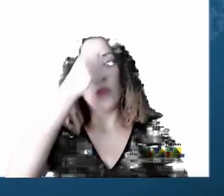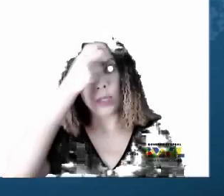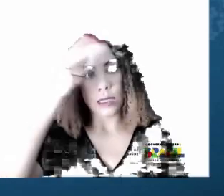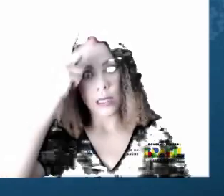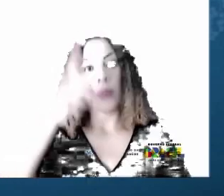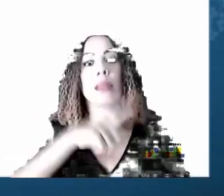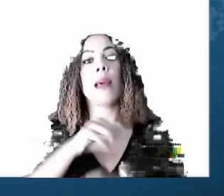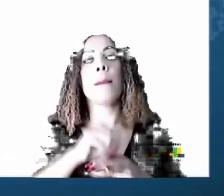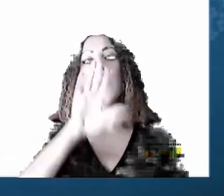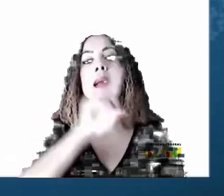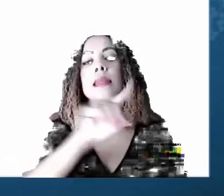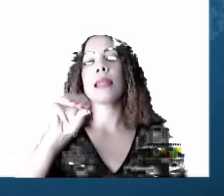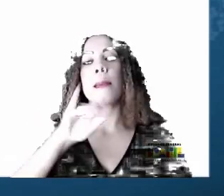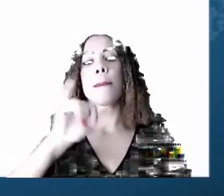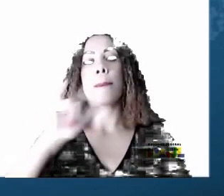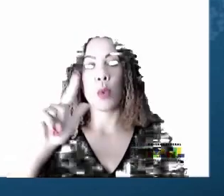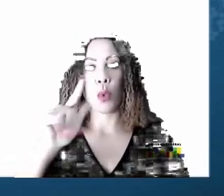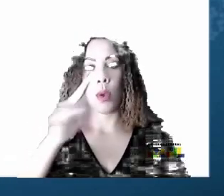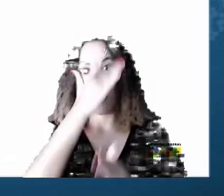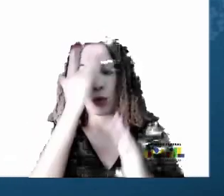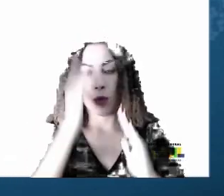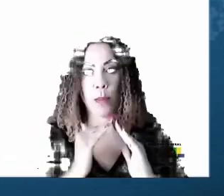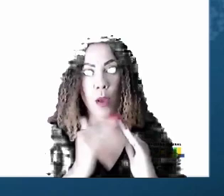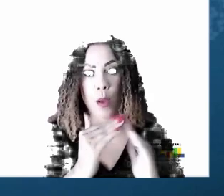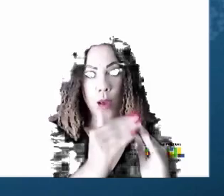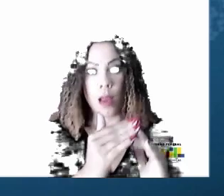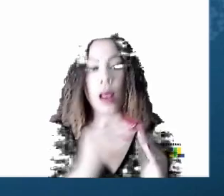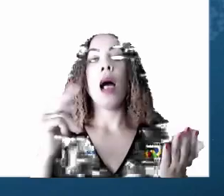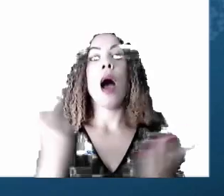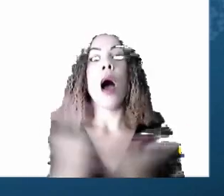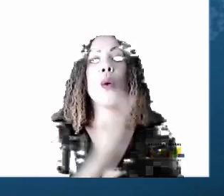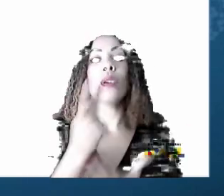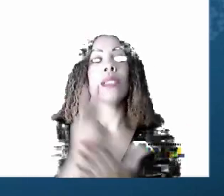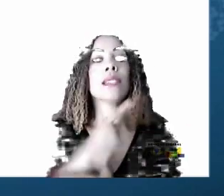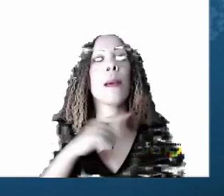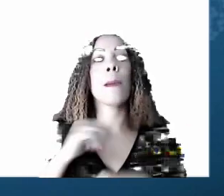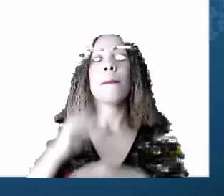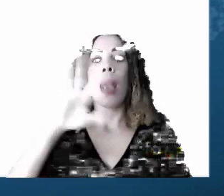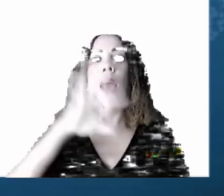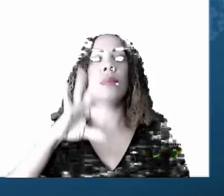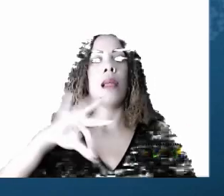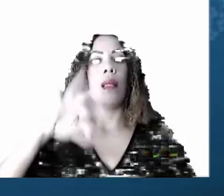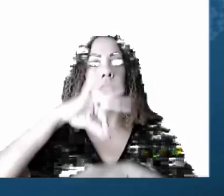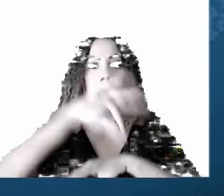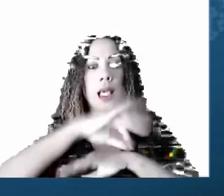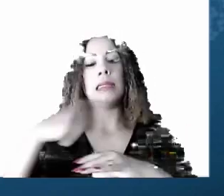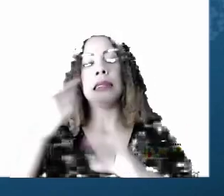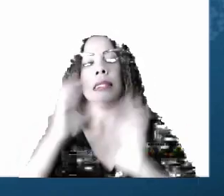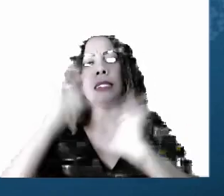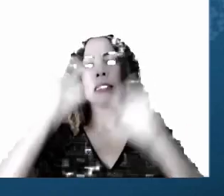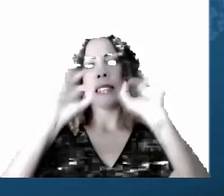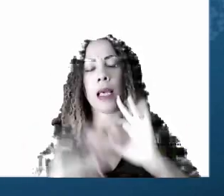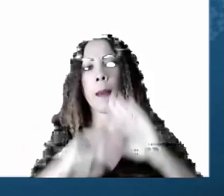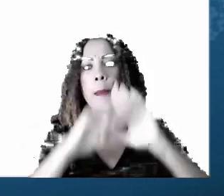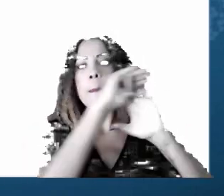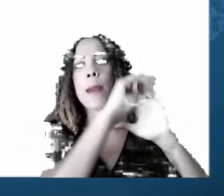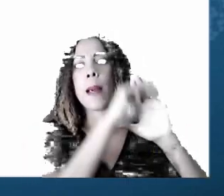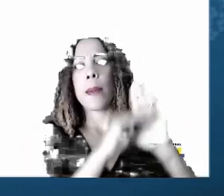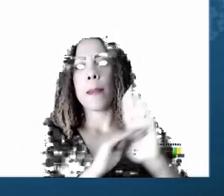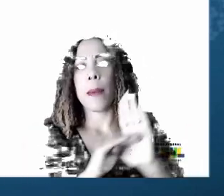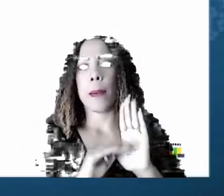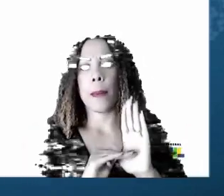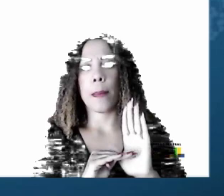incidência de dengue nos últimos 10 anos. E aí nós elencamos esses municípios em ordem, né, daquele que tinha o maior